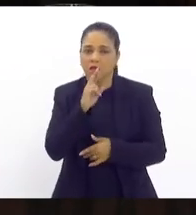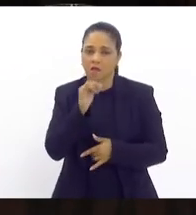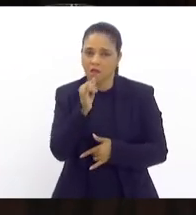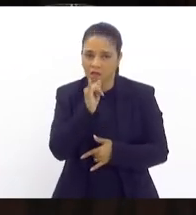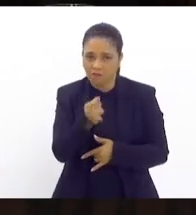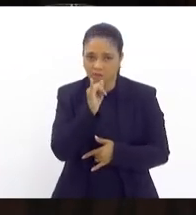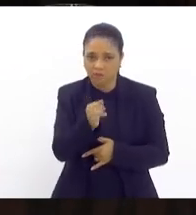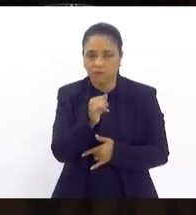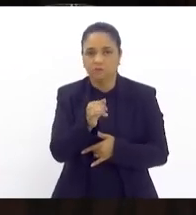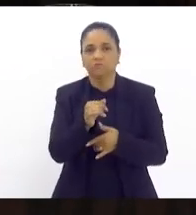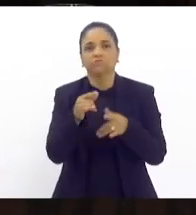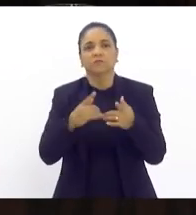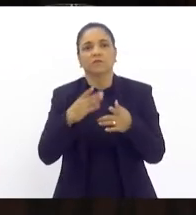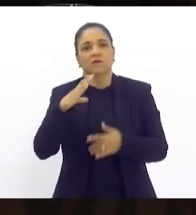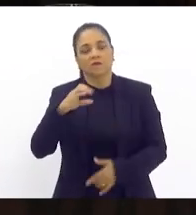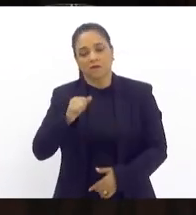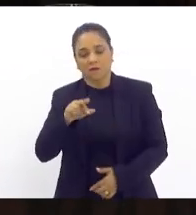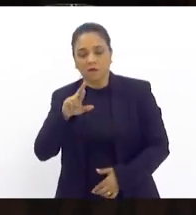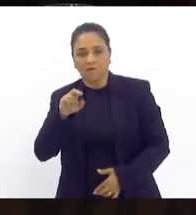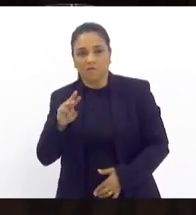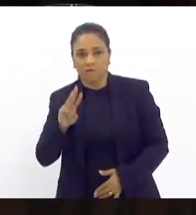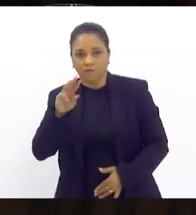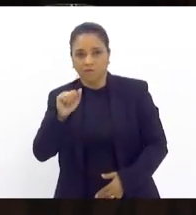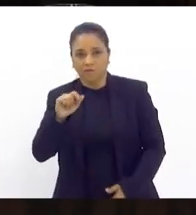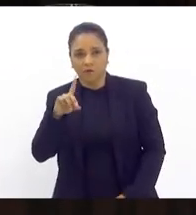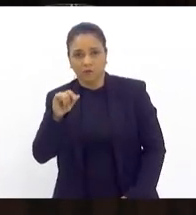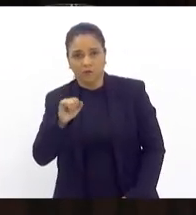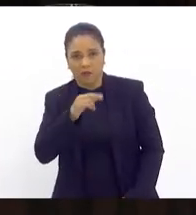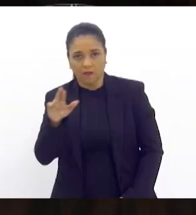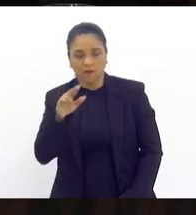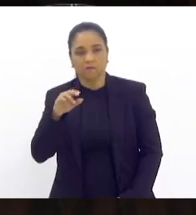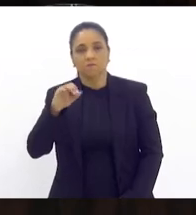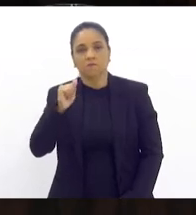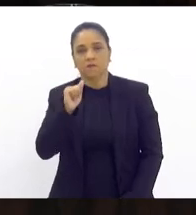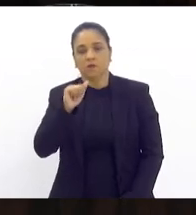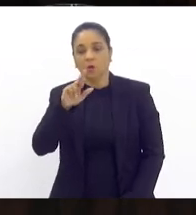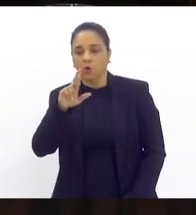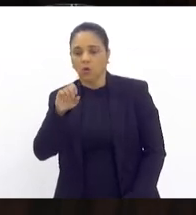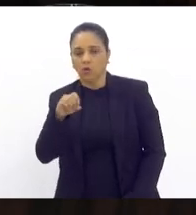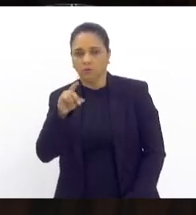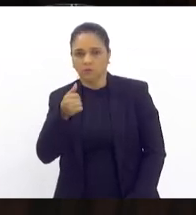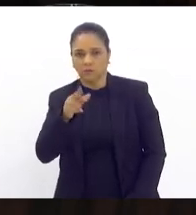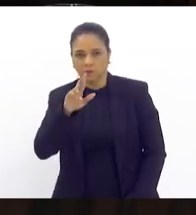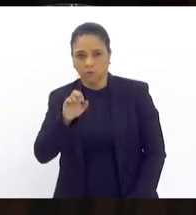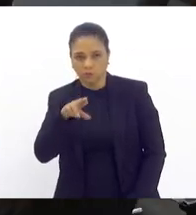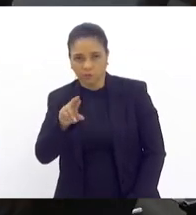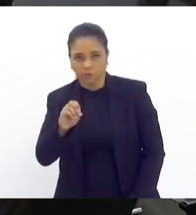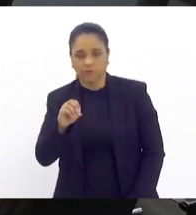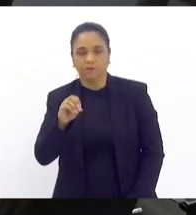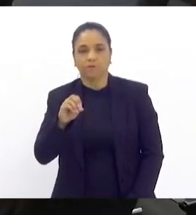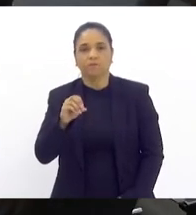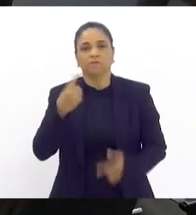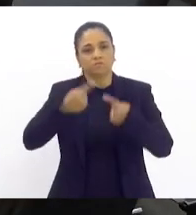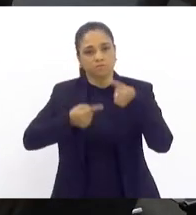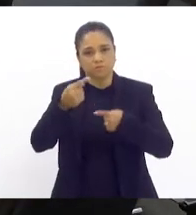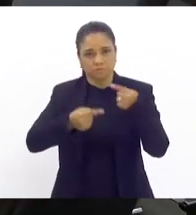Márcio Pacheco waldeck Carneiro Bruna dauari e Rodrigo Amorim em discussão